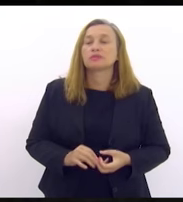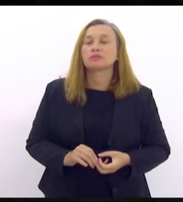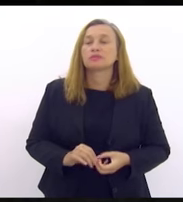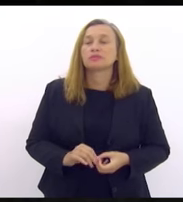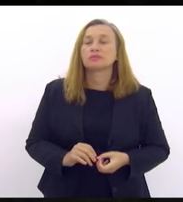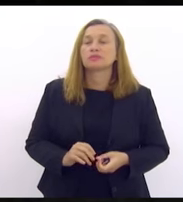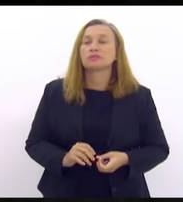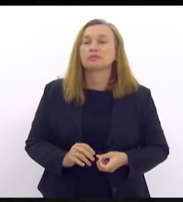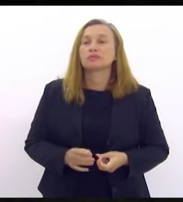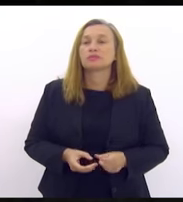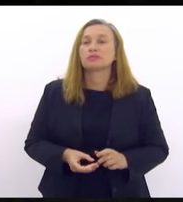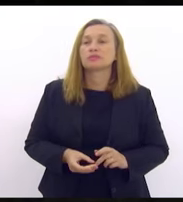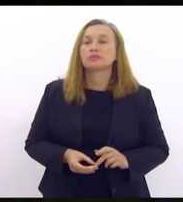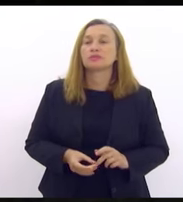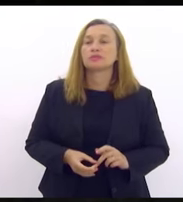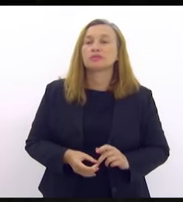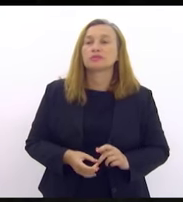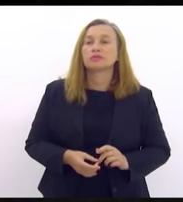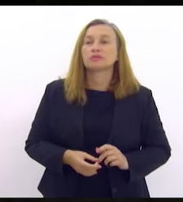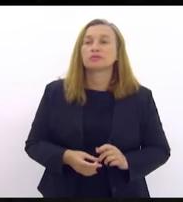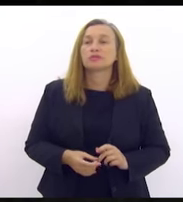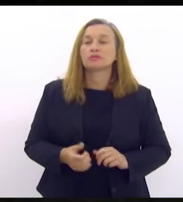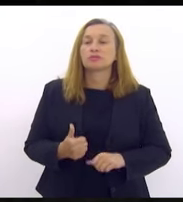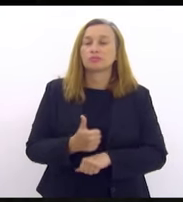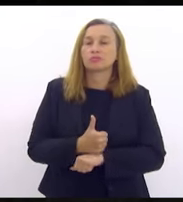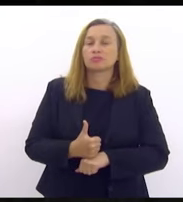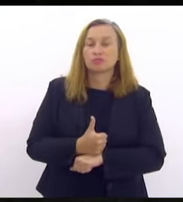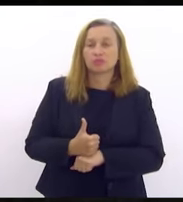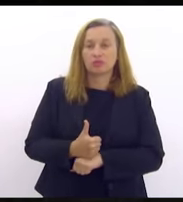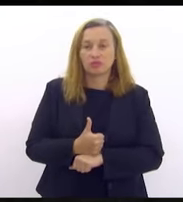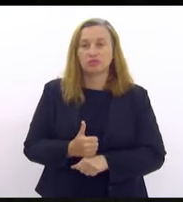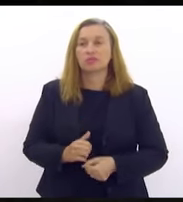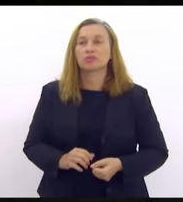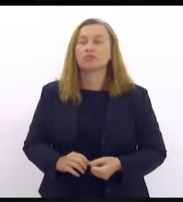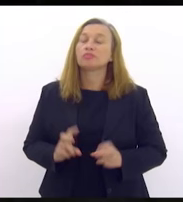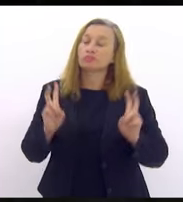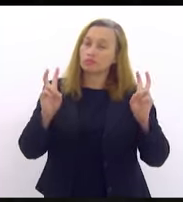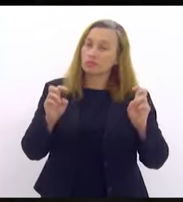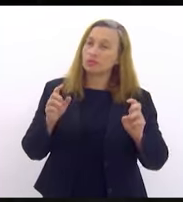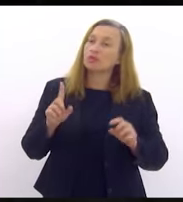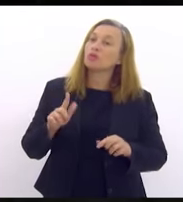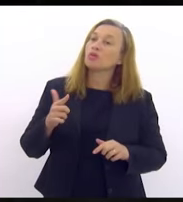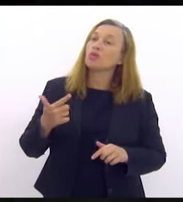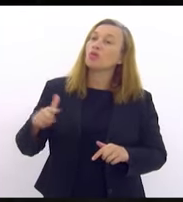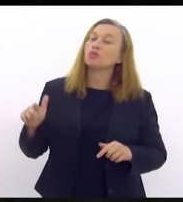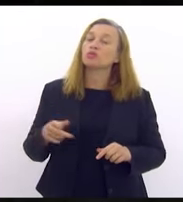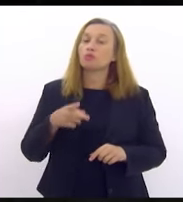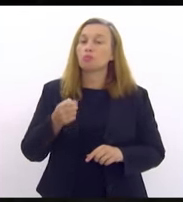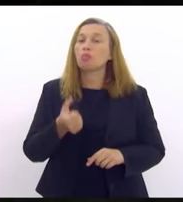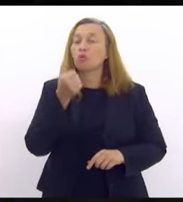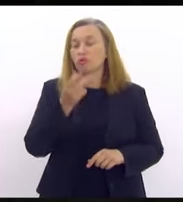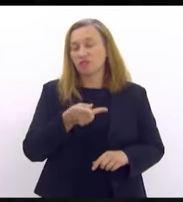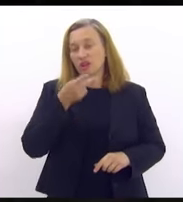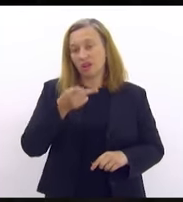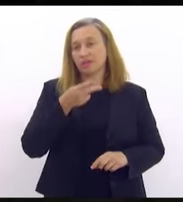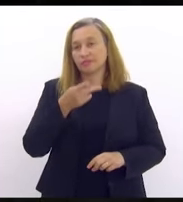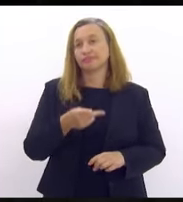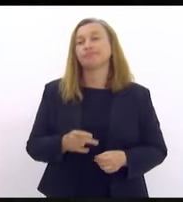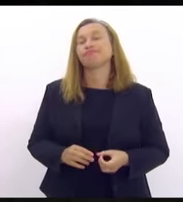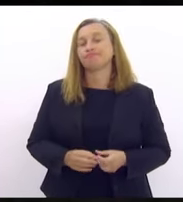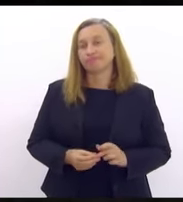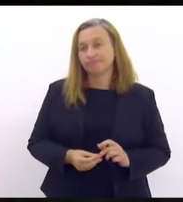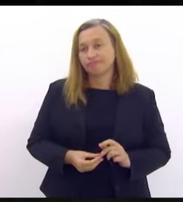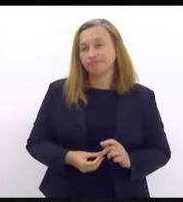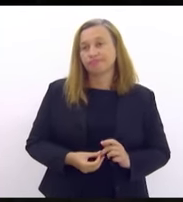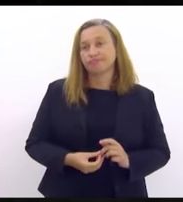é o profissionalismo é outro tema também muito pouco abordado o profissionalismo